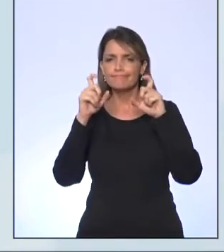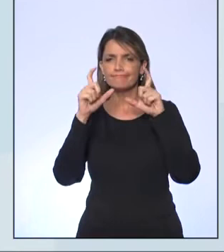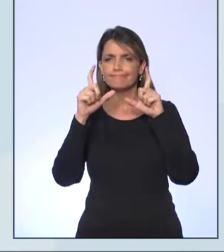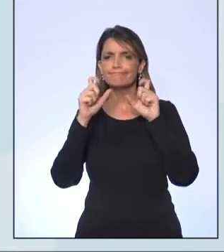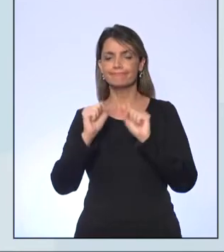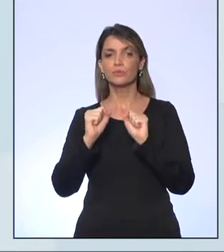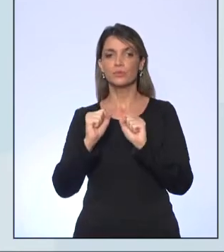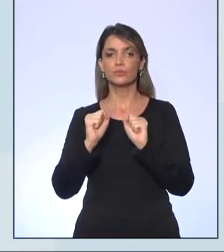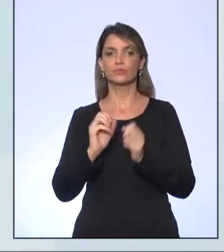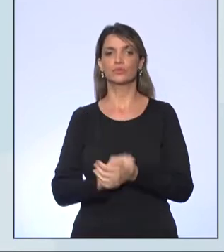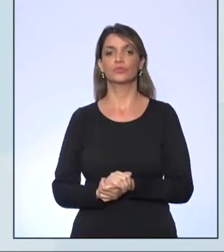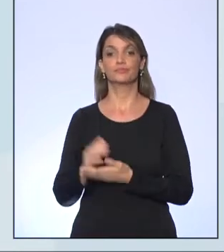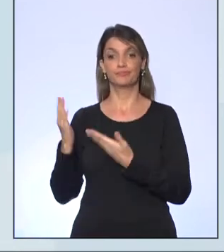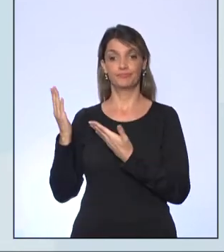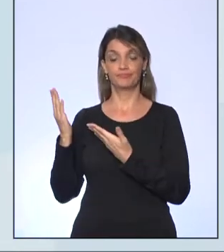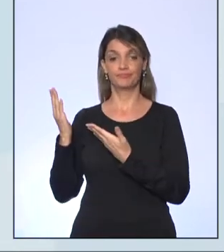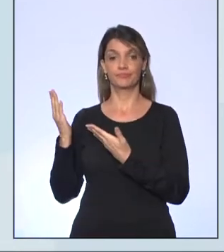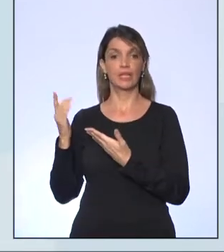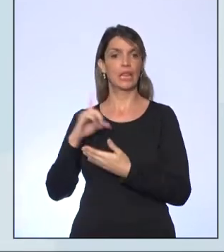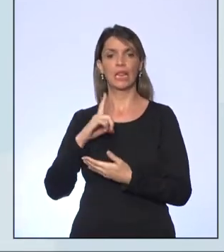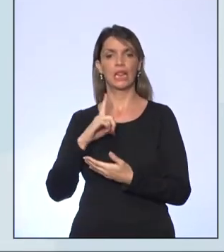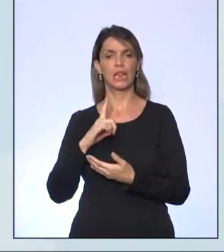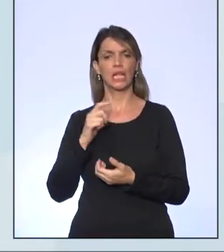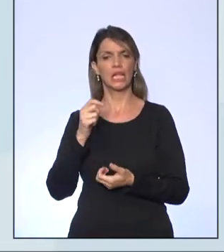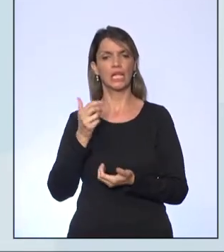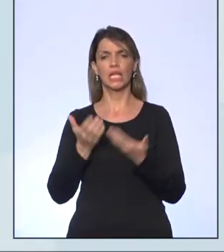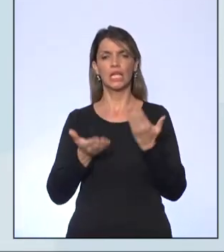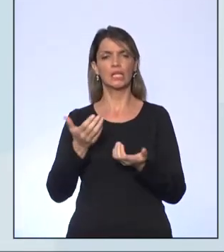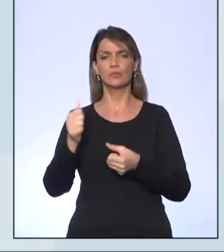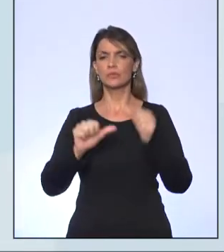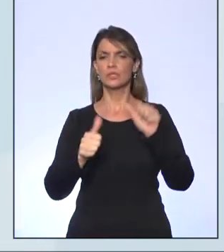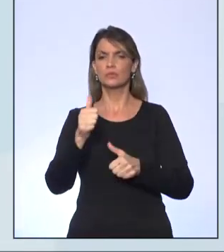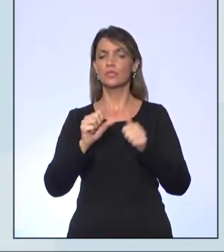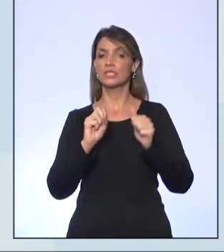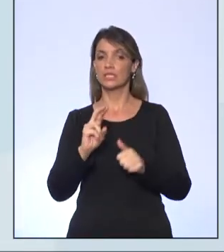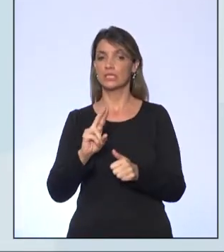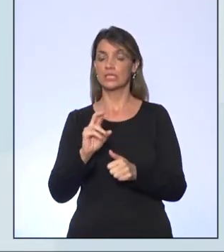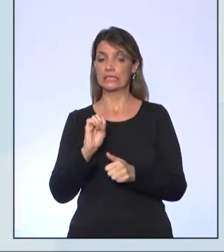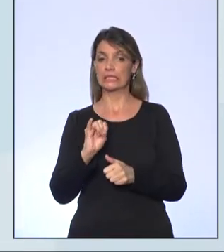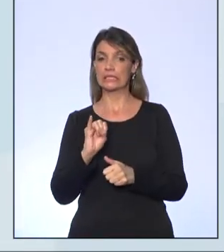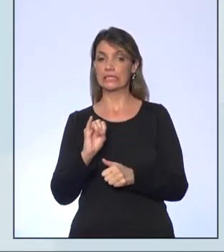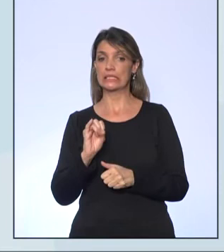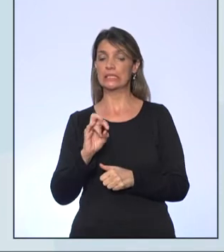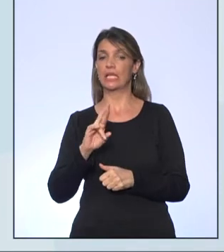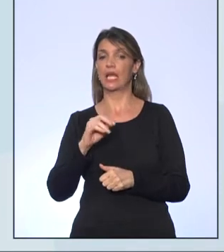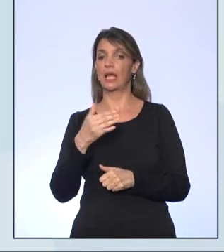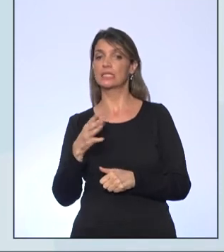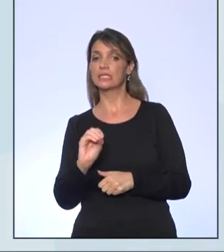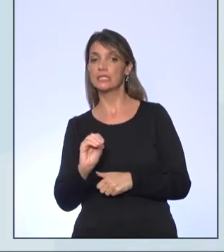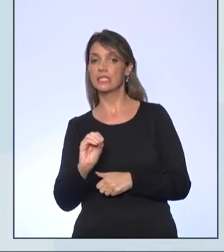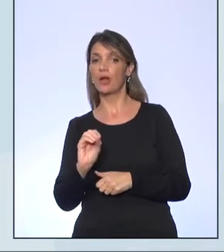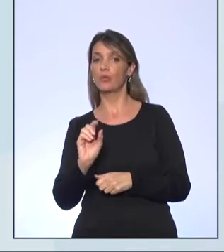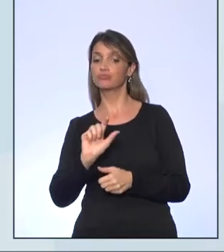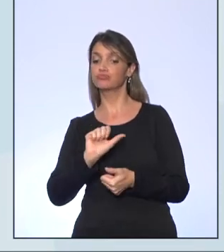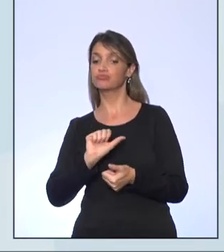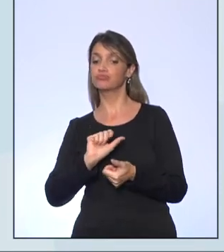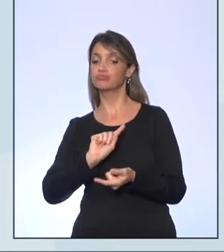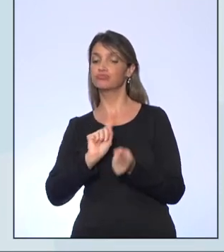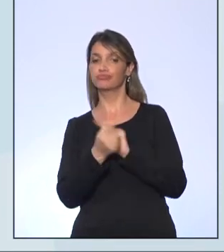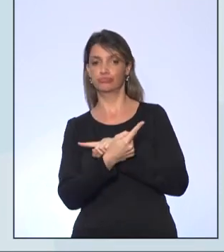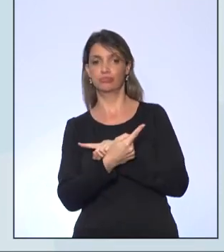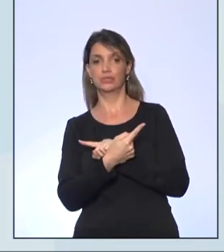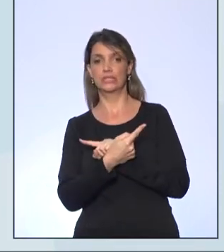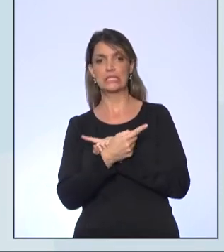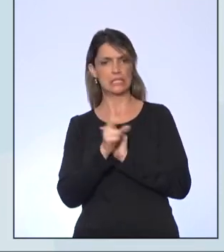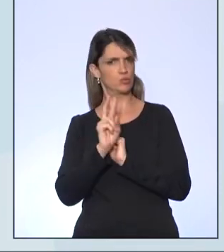vocês quiserem, tá? Quando ocorre um equilíbrio químico? Se a reação for reversível. Então, é toda reação? Não, só reações que